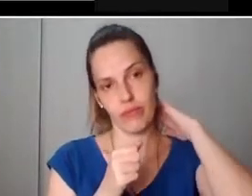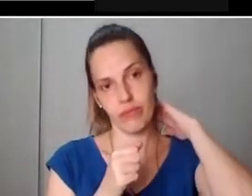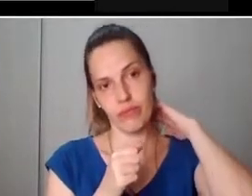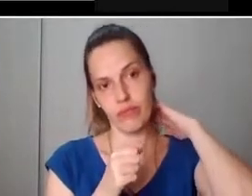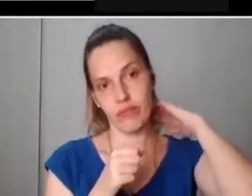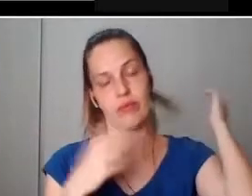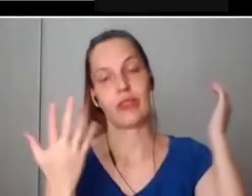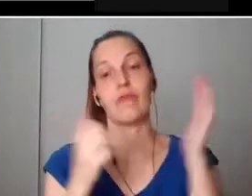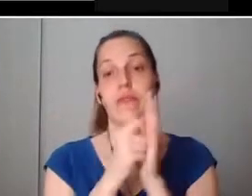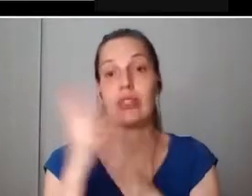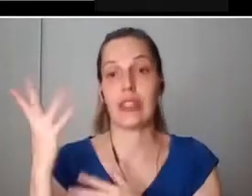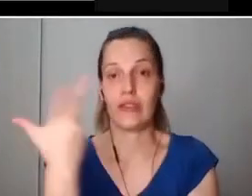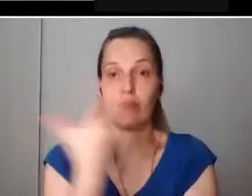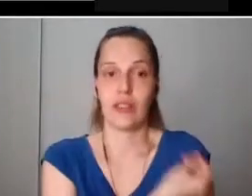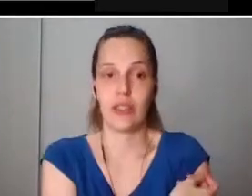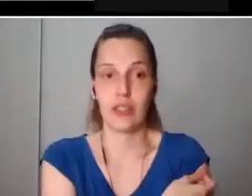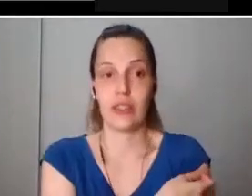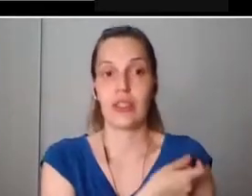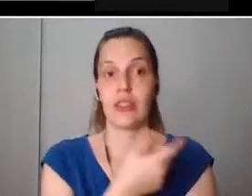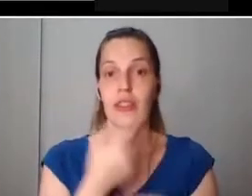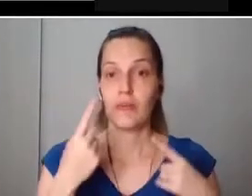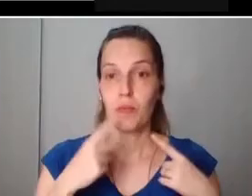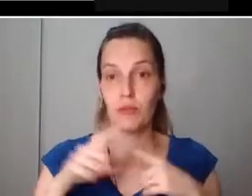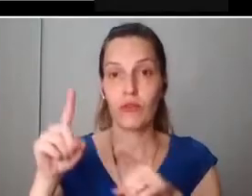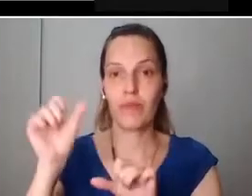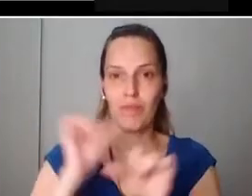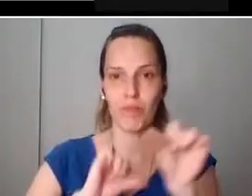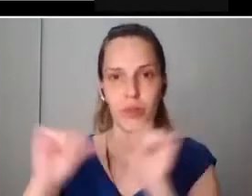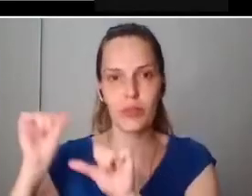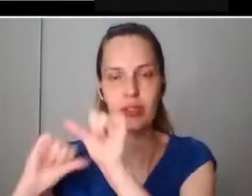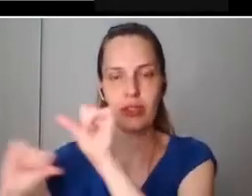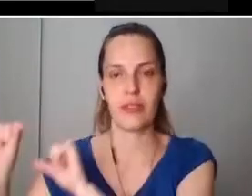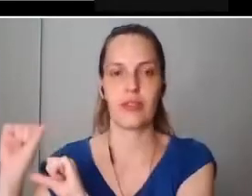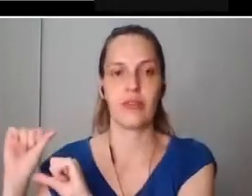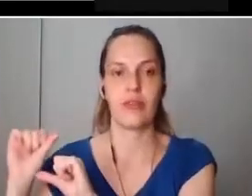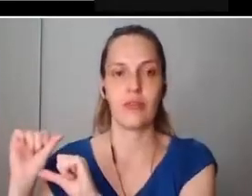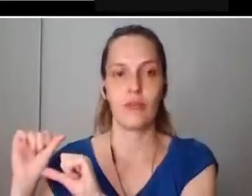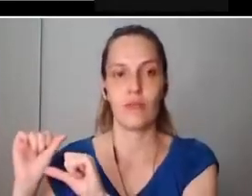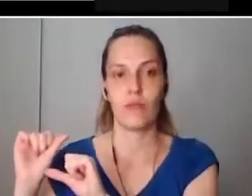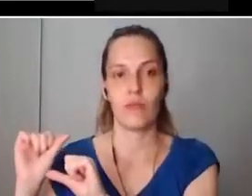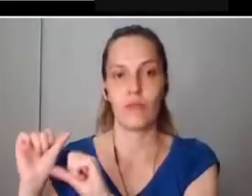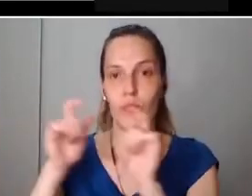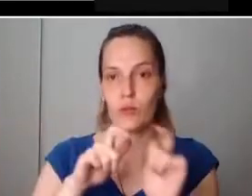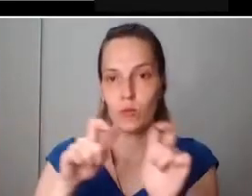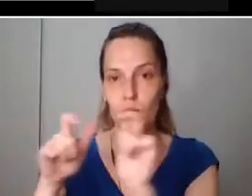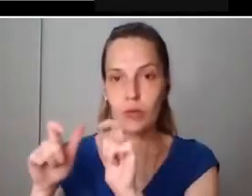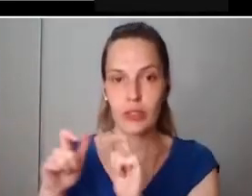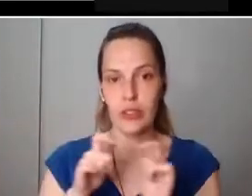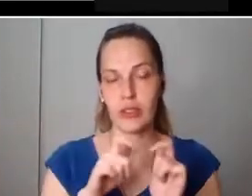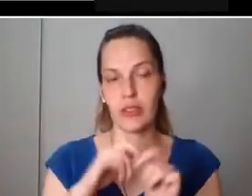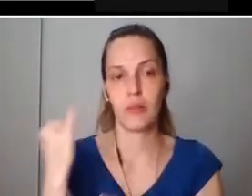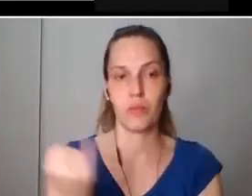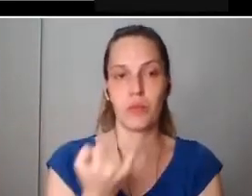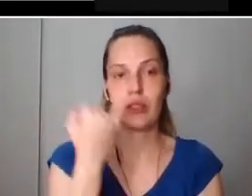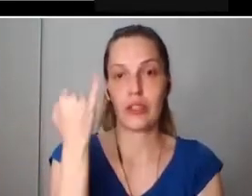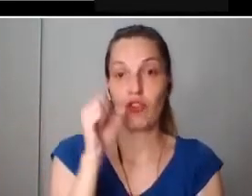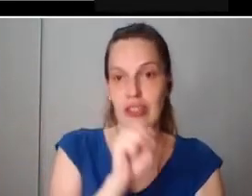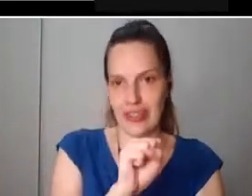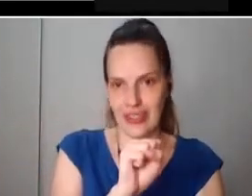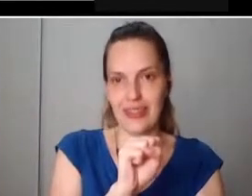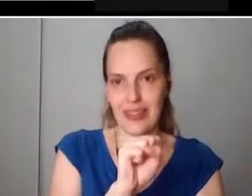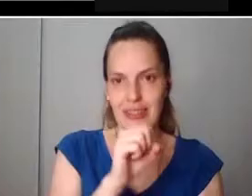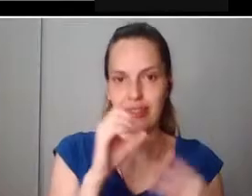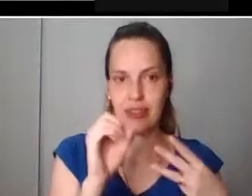como eu falei, elas induziram mutações, elas fizeram mutações em sítios importantes da S, para que a S